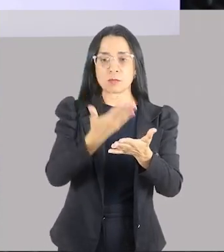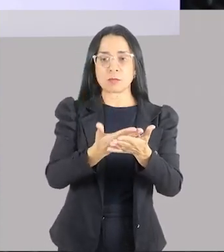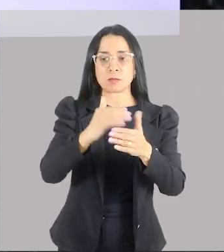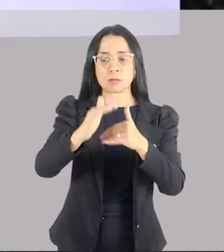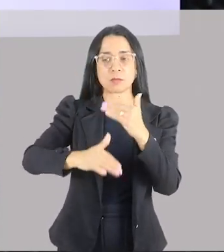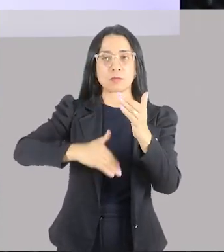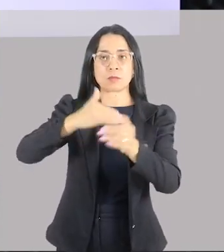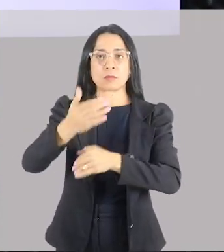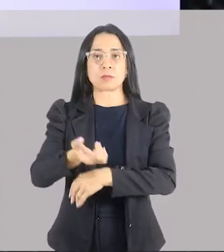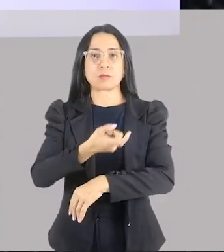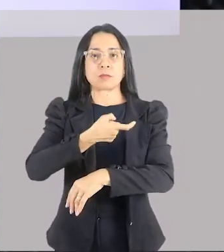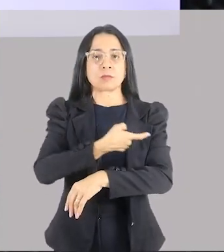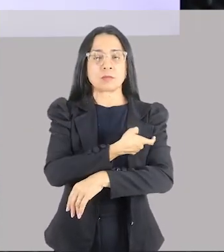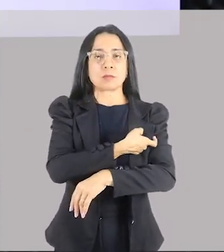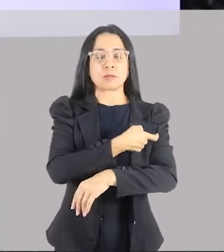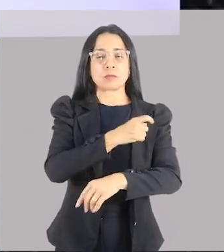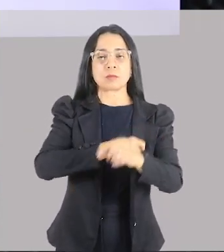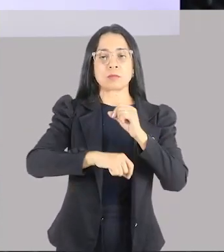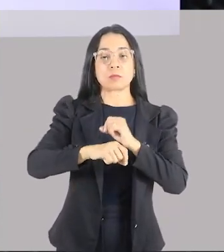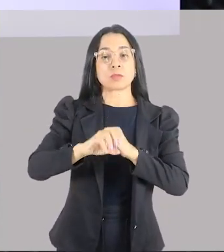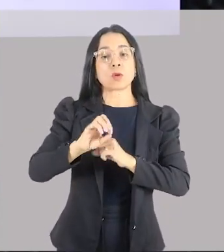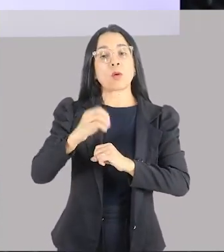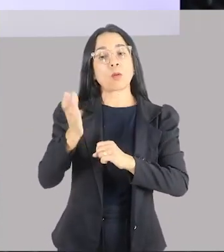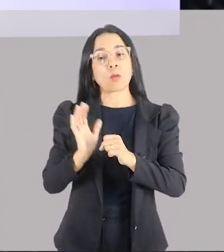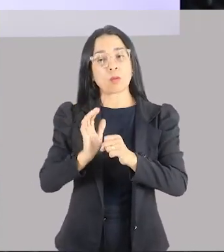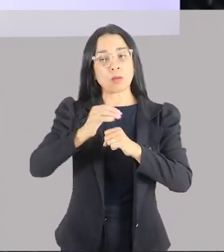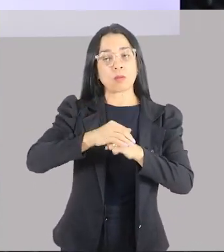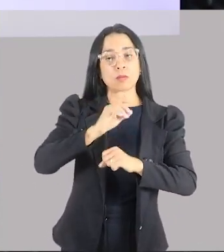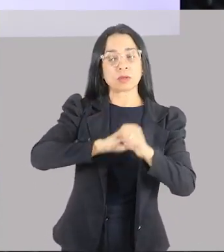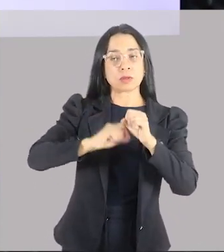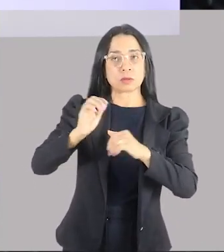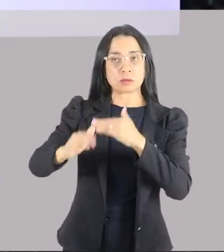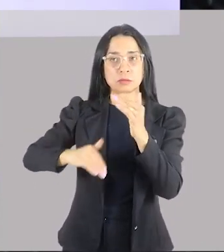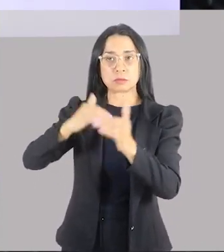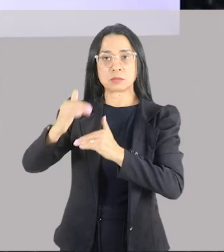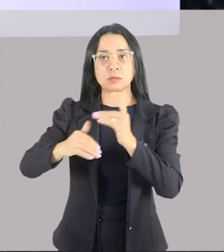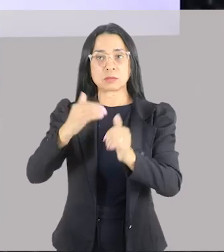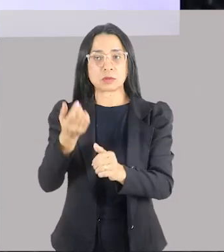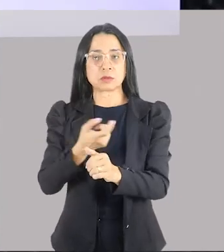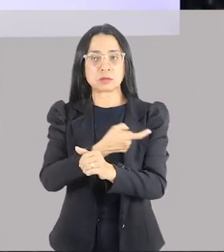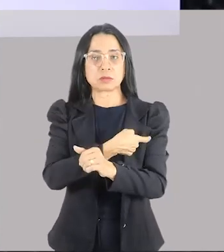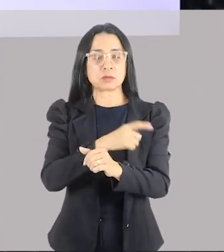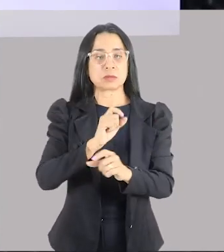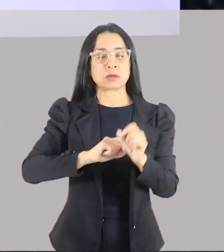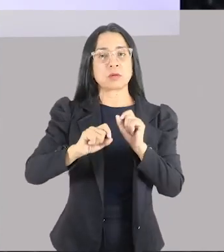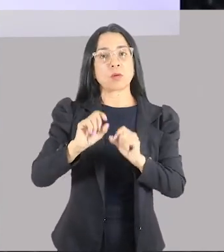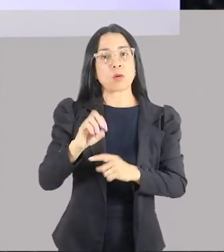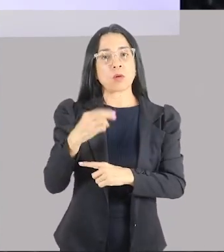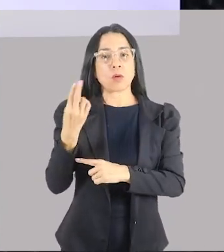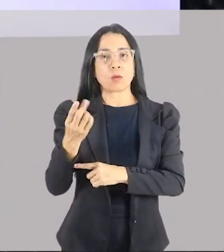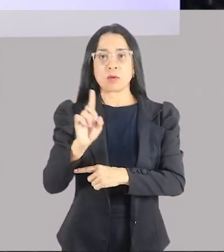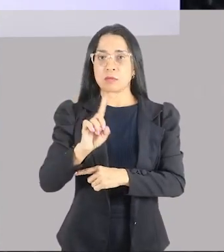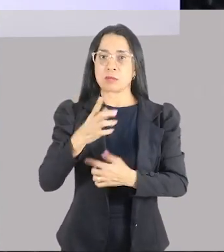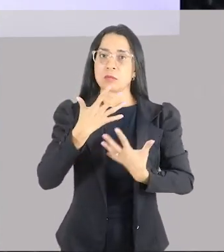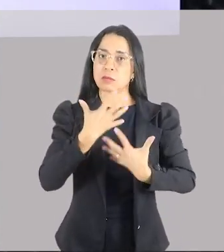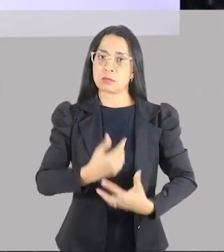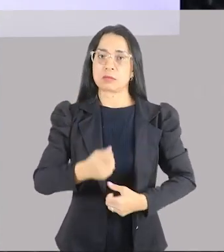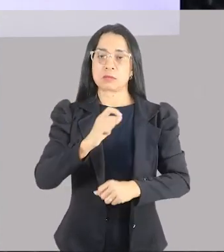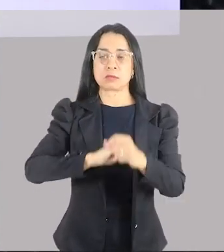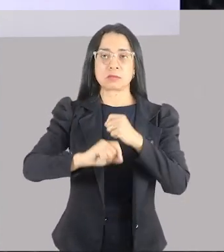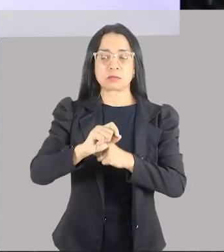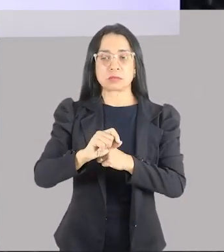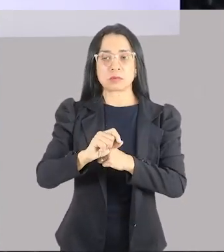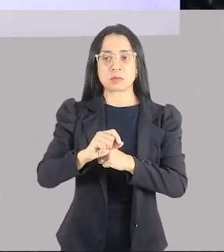vacinação, ou, no caso aqui, a omissão de um processo de vacinação, ou no caso, a não